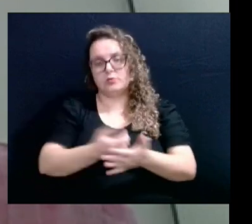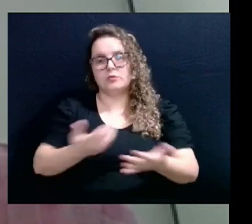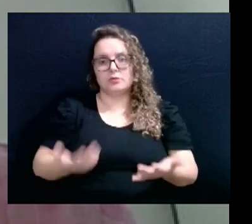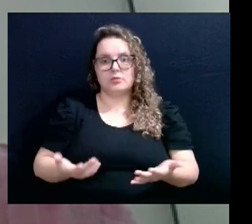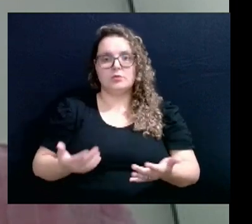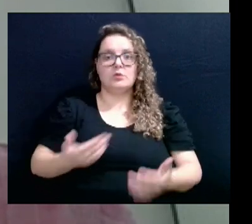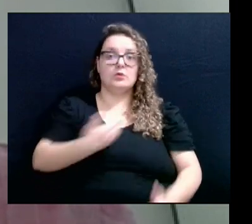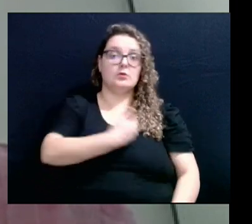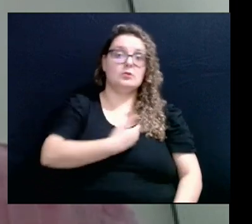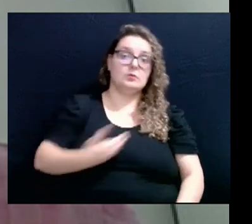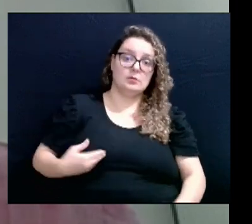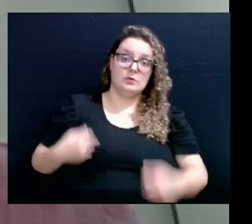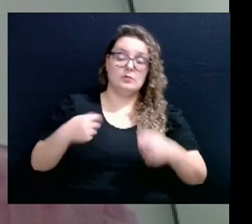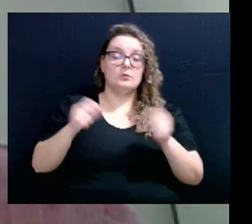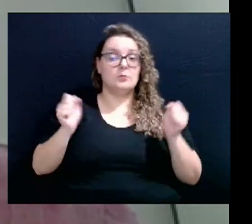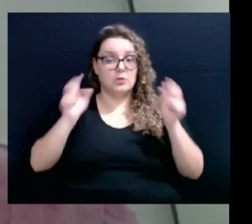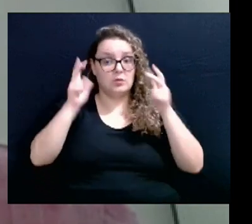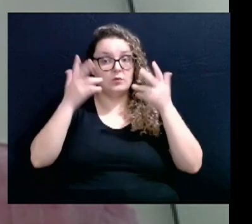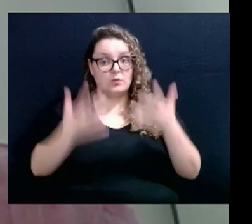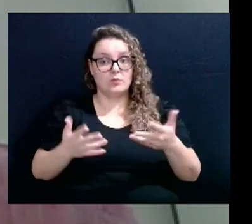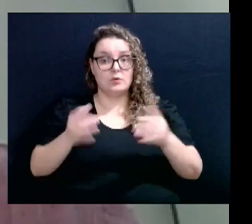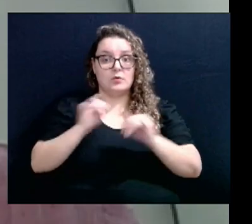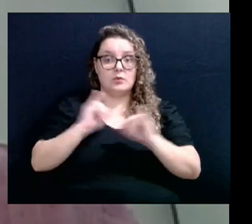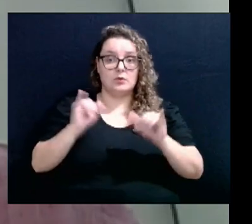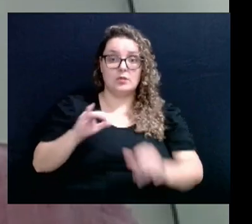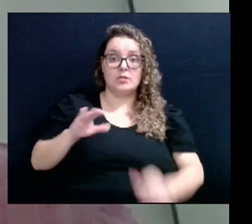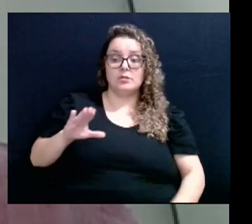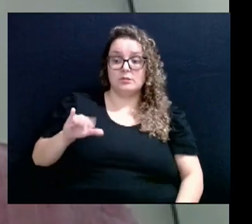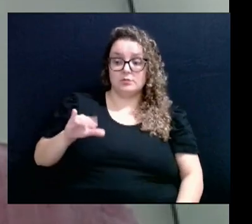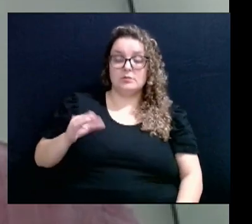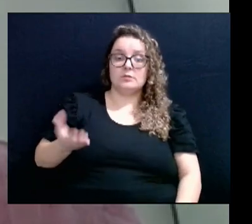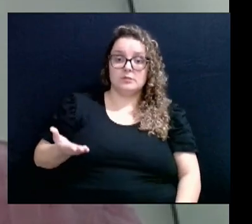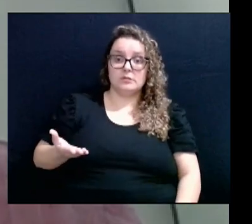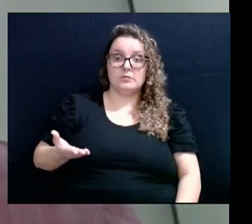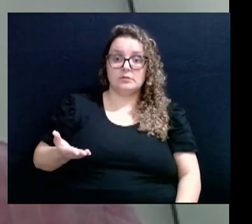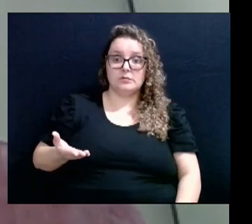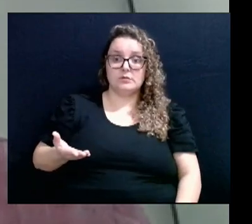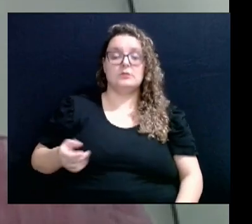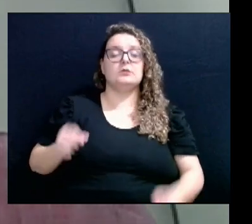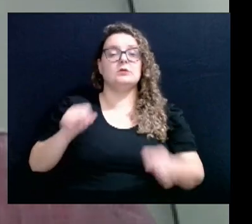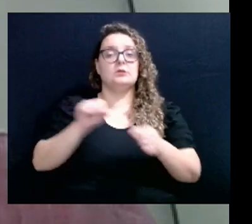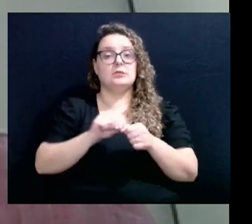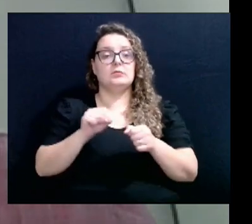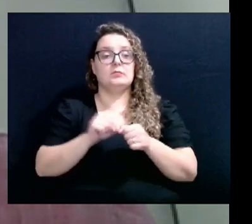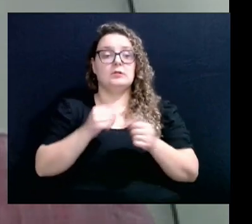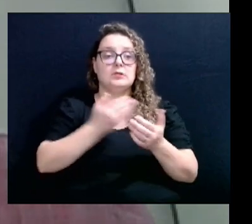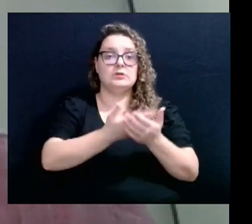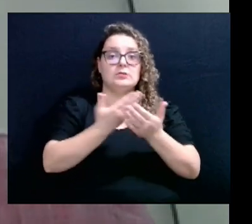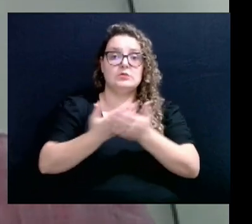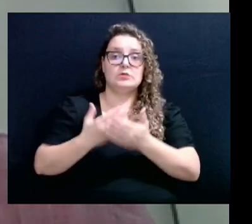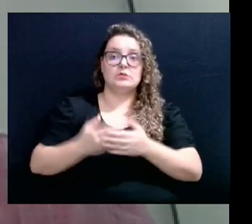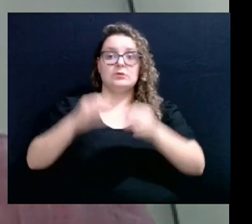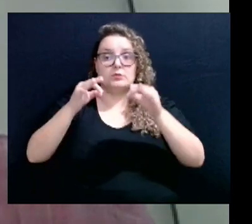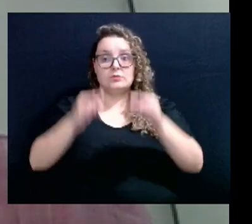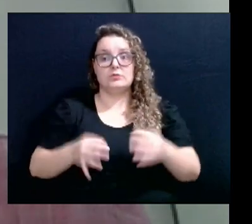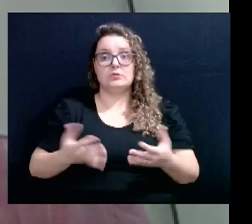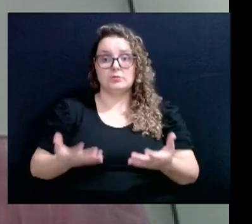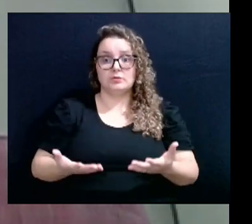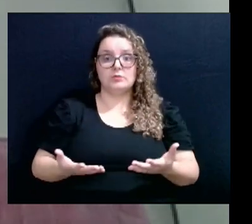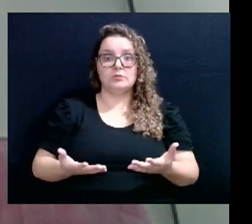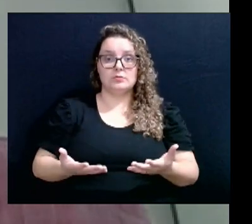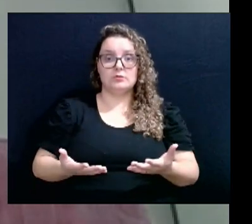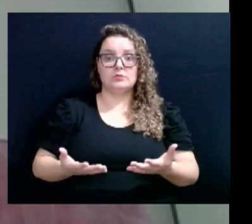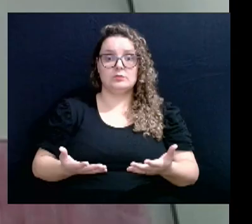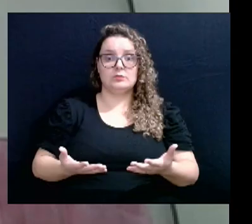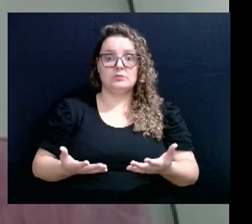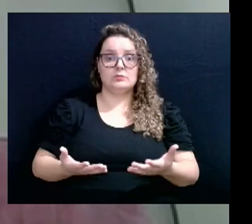estar atentos aos avisos da ciência, que faz esses estudos justamente para prover